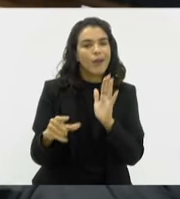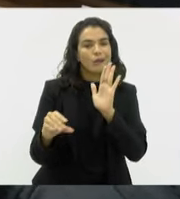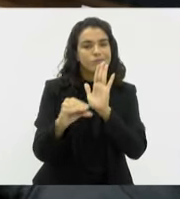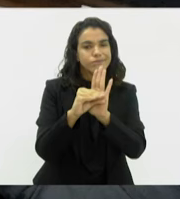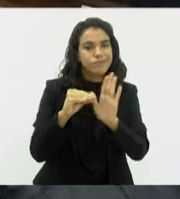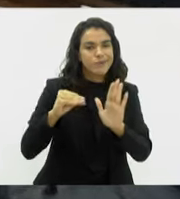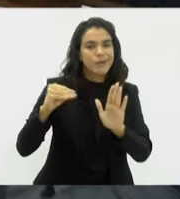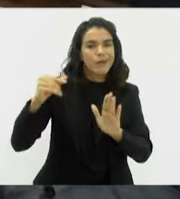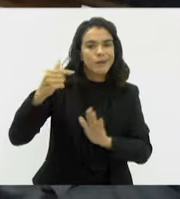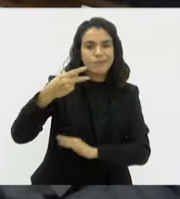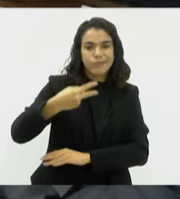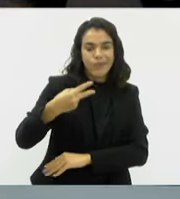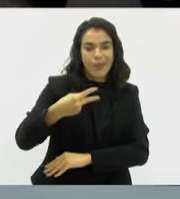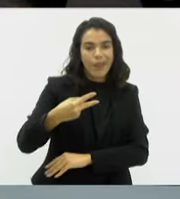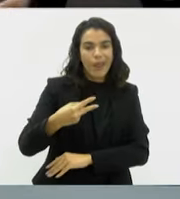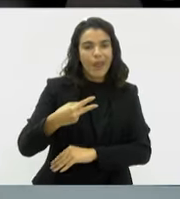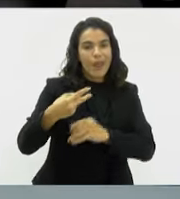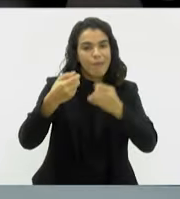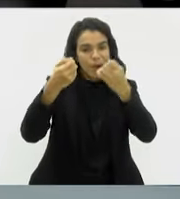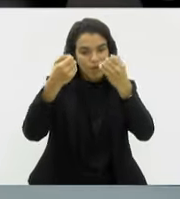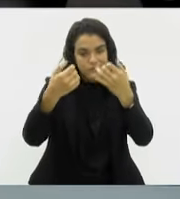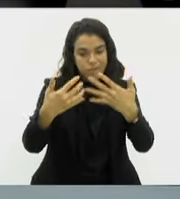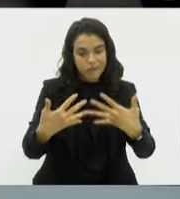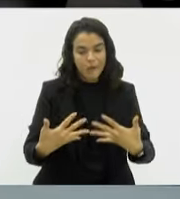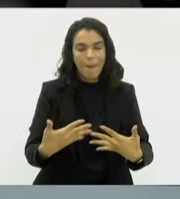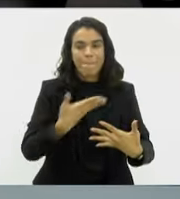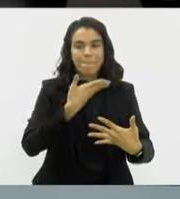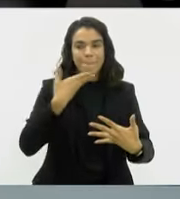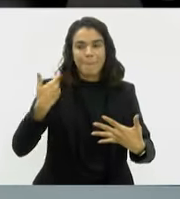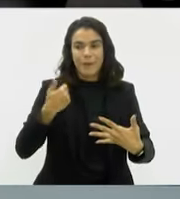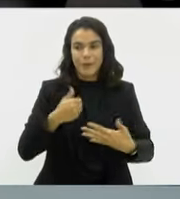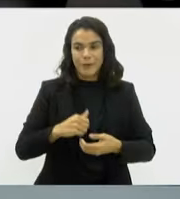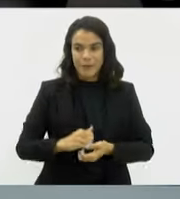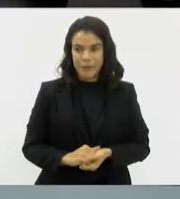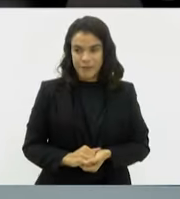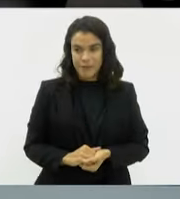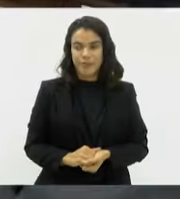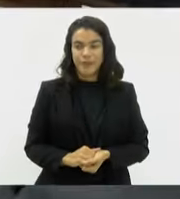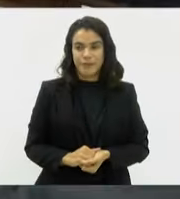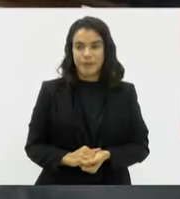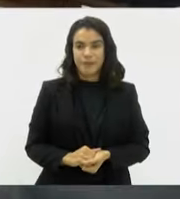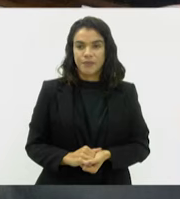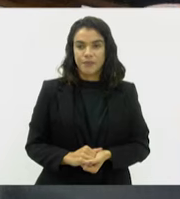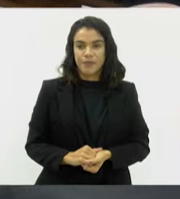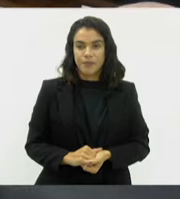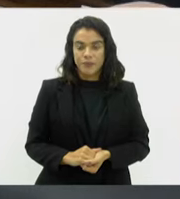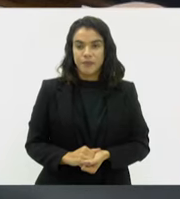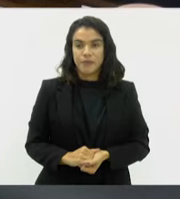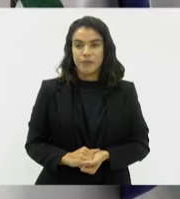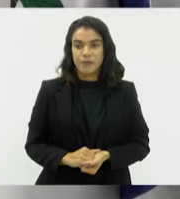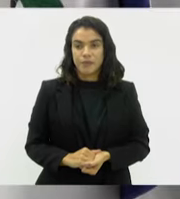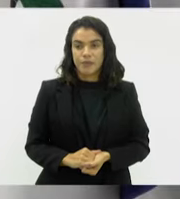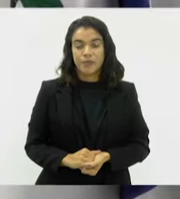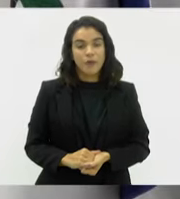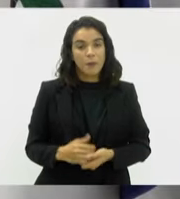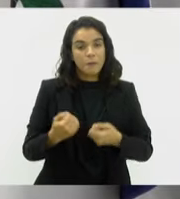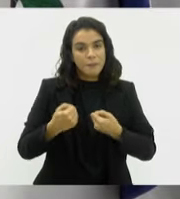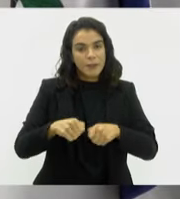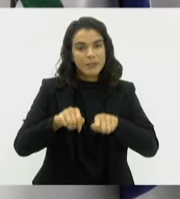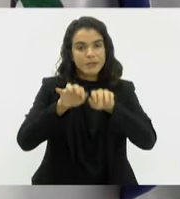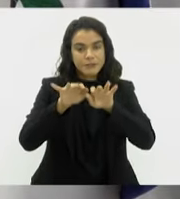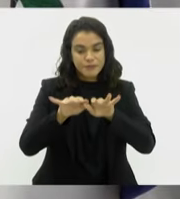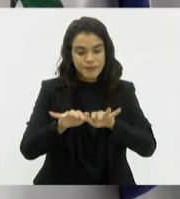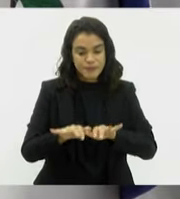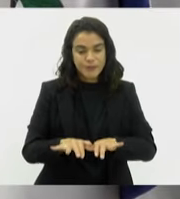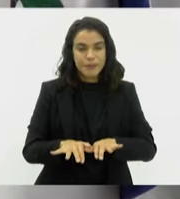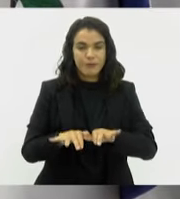não são para prejudicar o projeto. Tem que concluir o substitutivo. Então, tem que refazer aqui o parecer, na